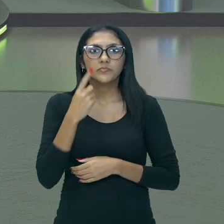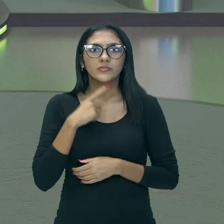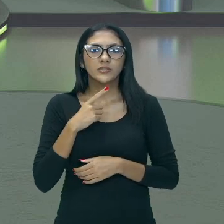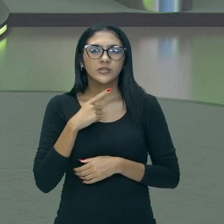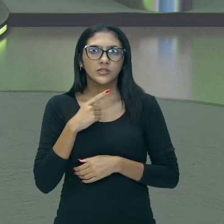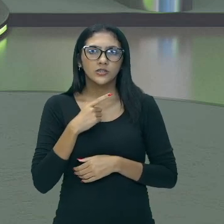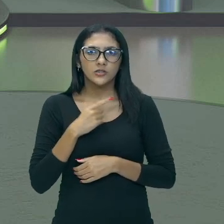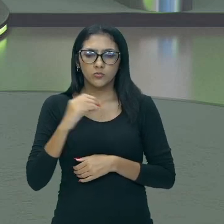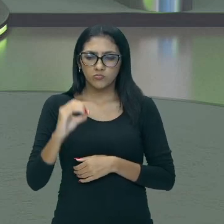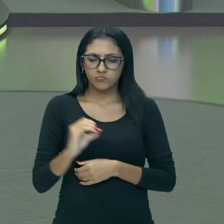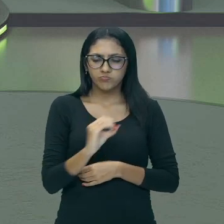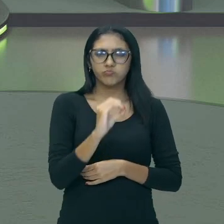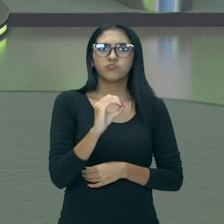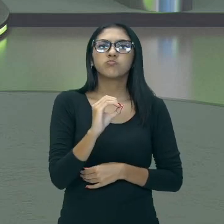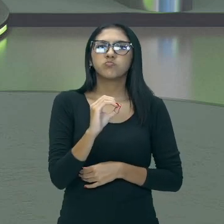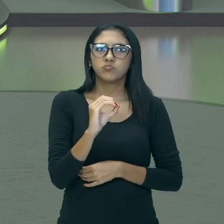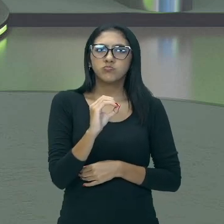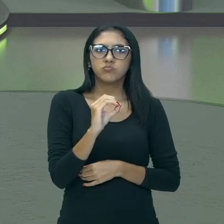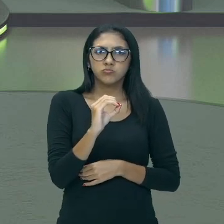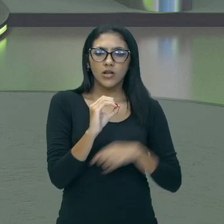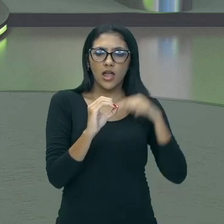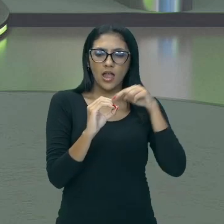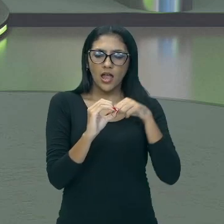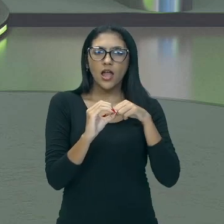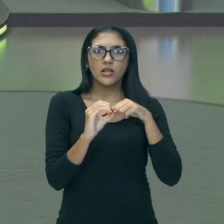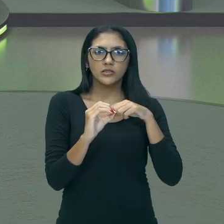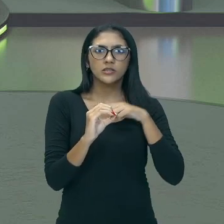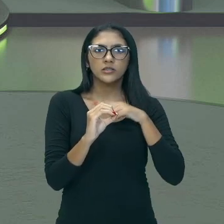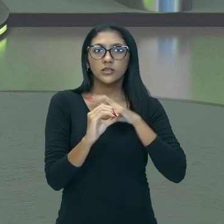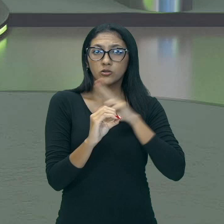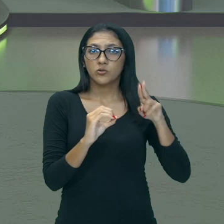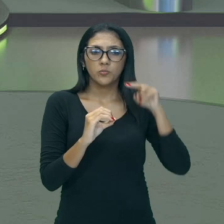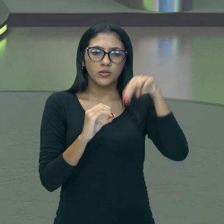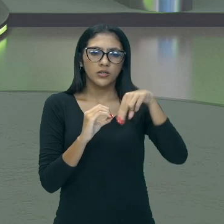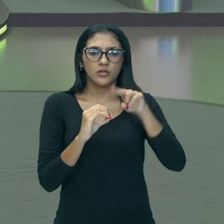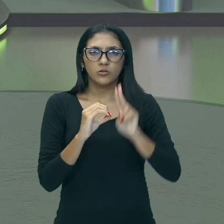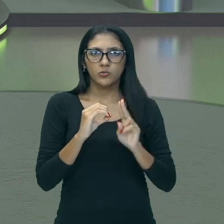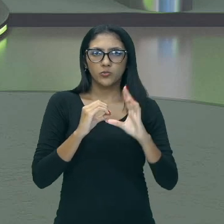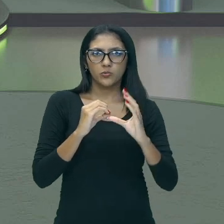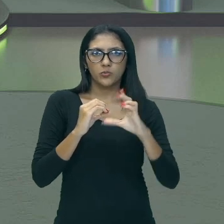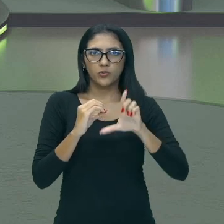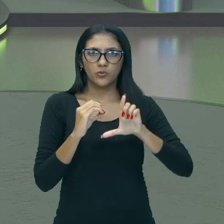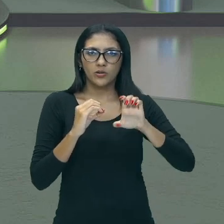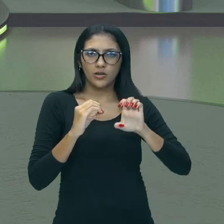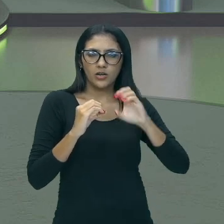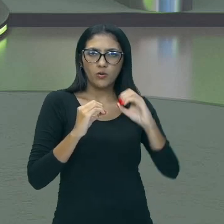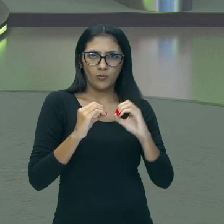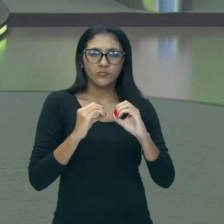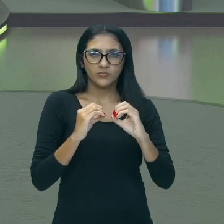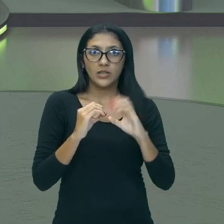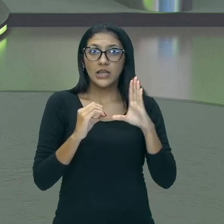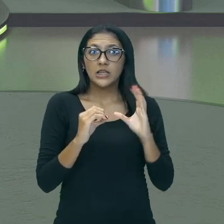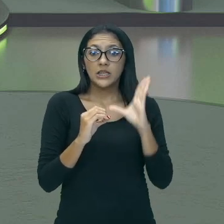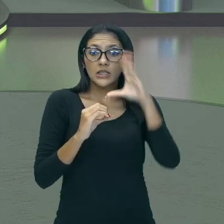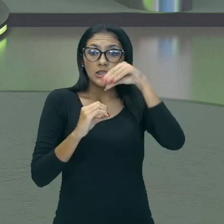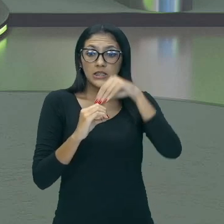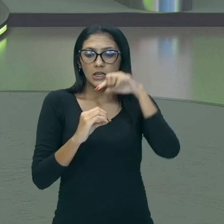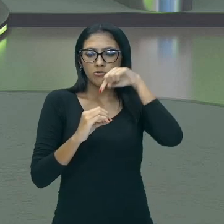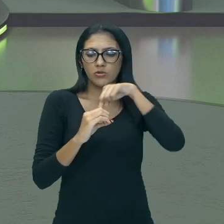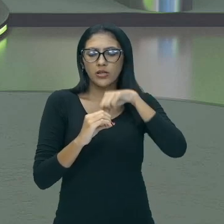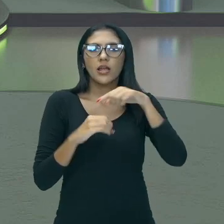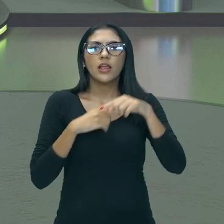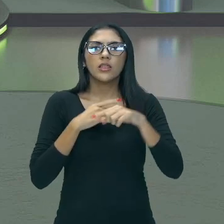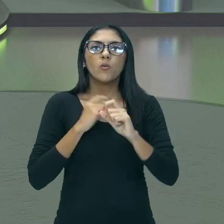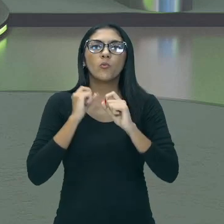no núcleo, tá? Essa bolinha chamada núcleo tem prótons. Esses prótons é